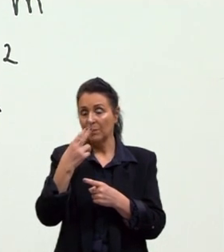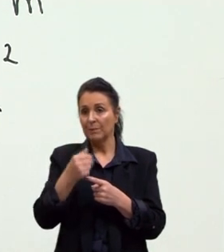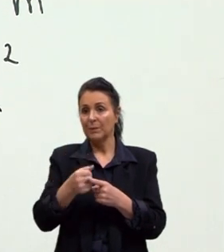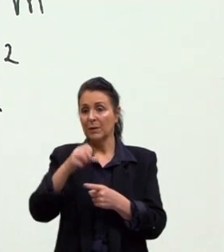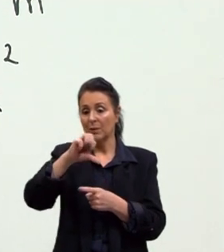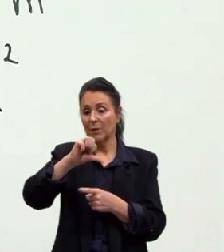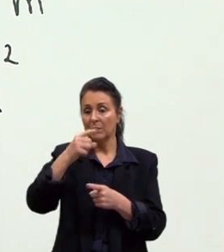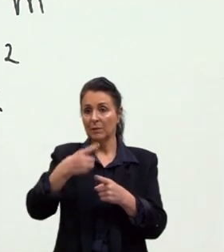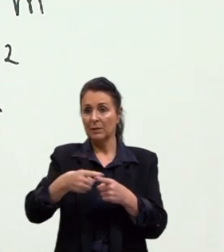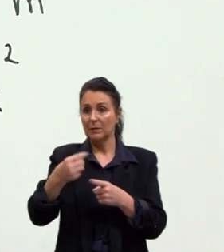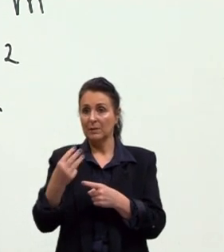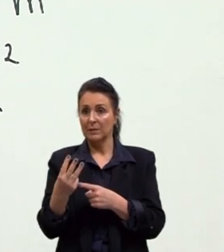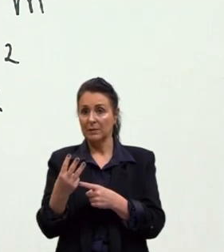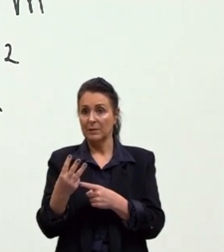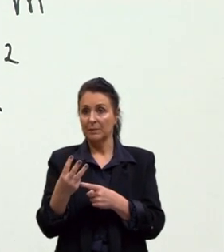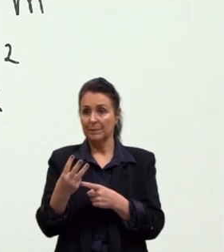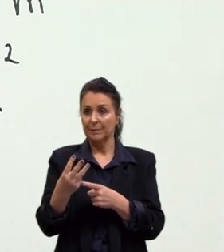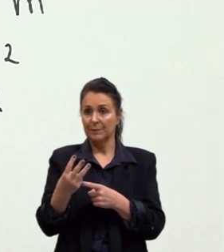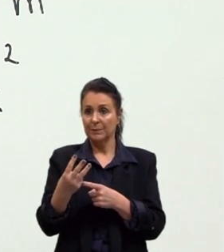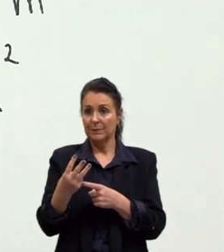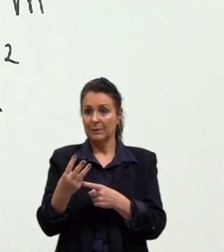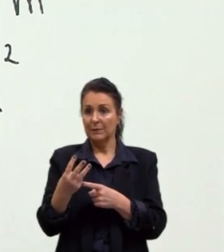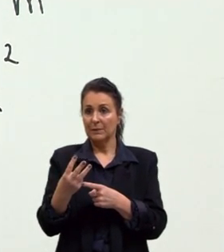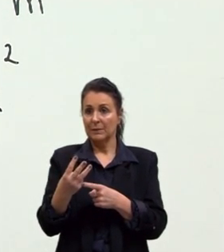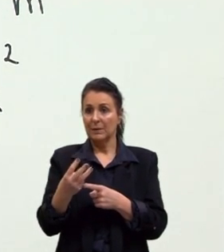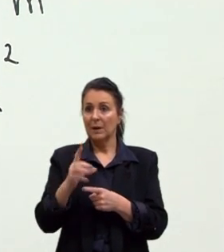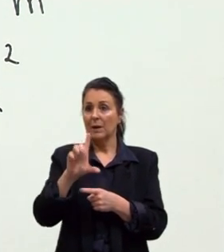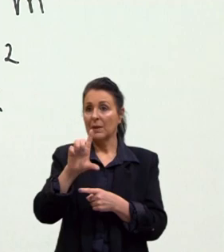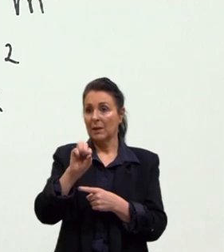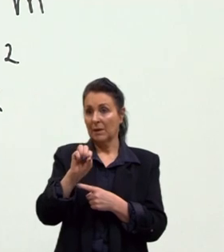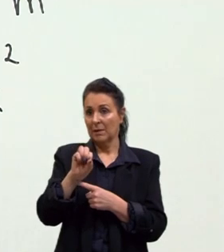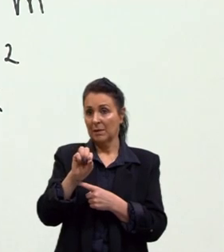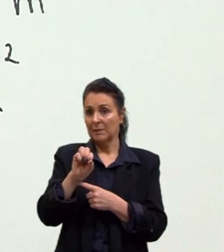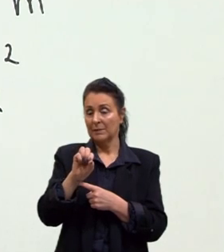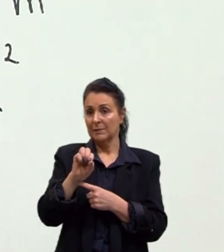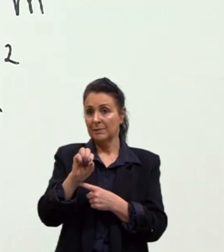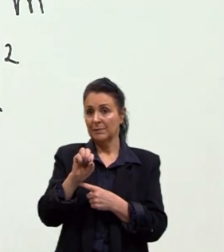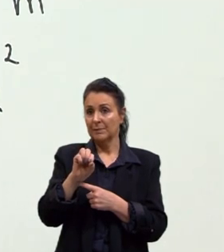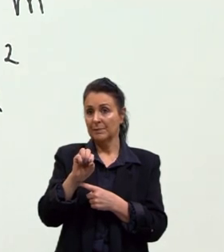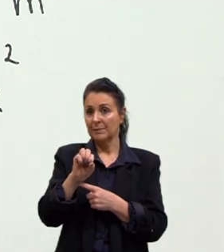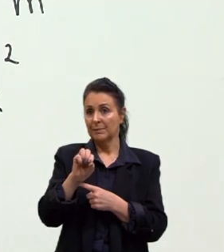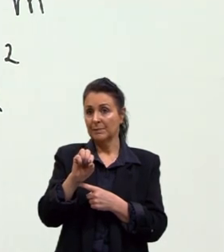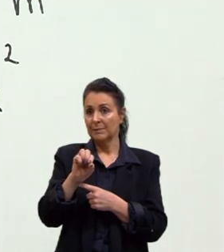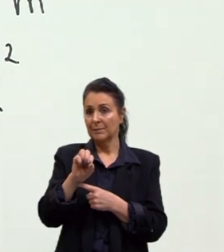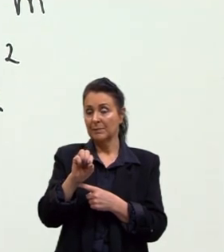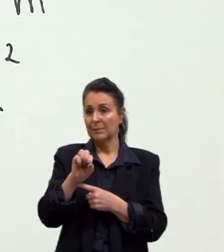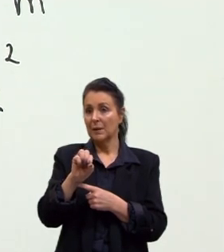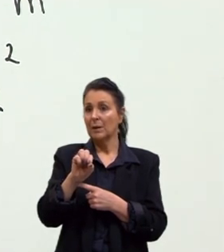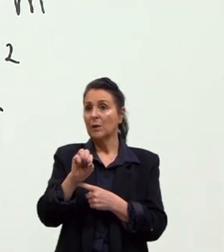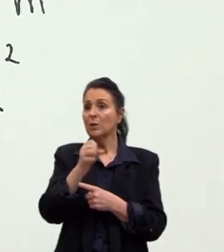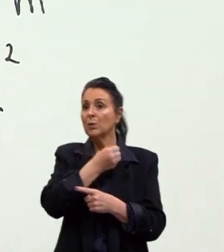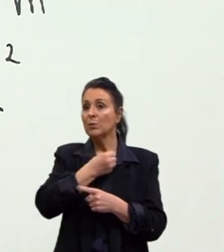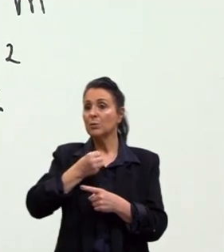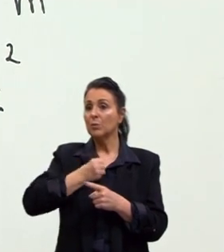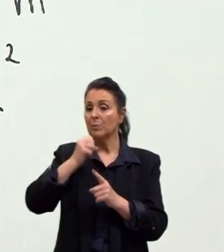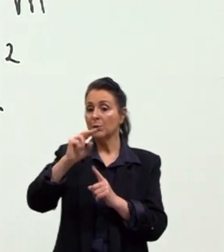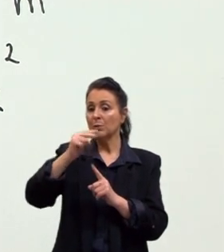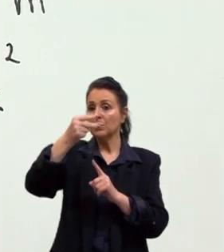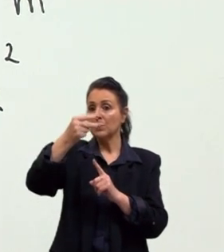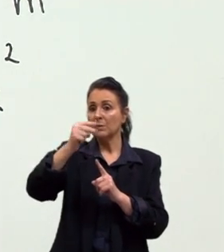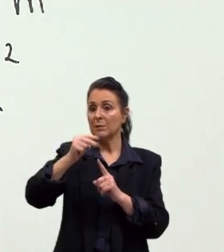nove vezes 31 e agora né eu tenho que 10 aqui que que eu faço com esses expoentes tá